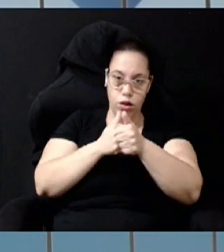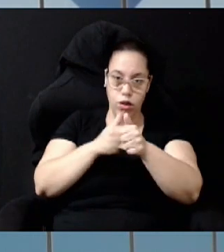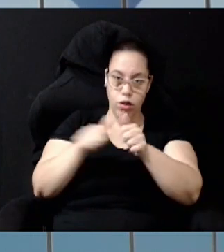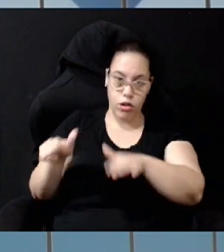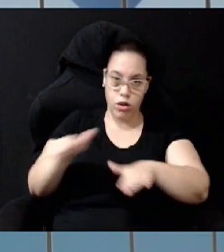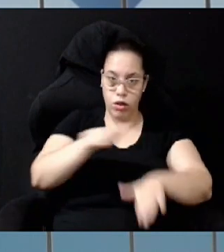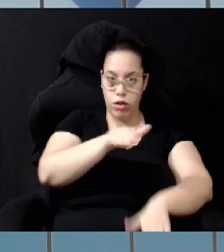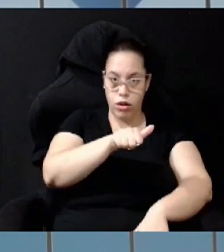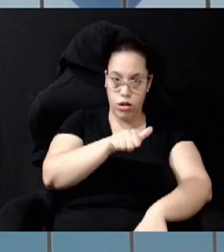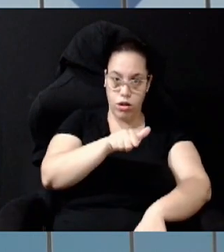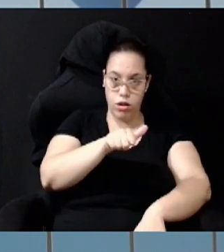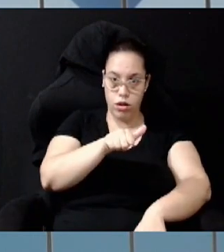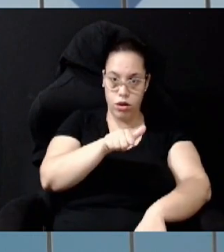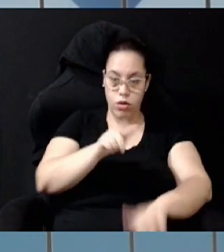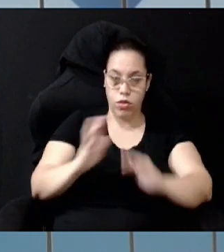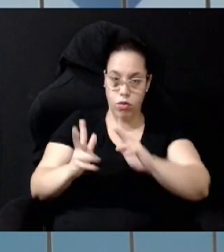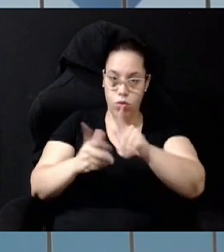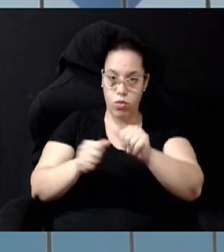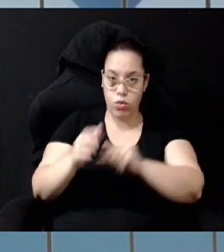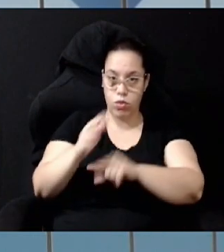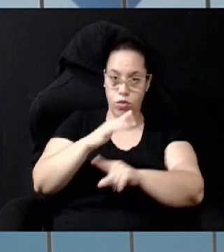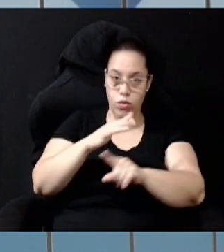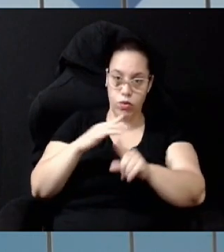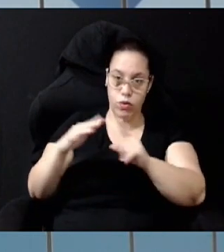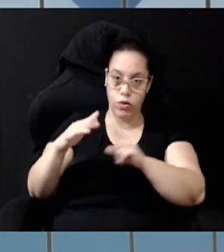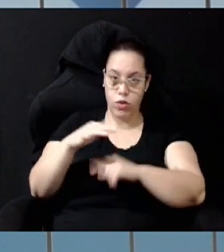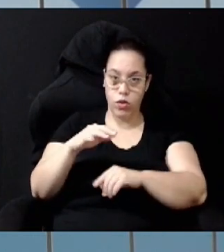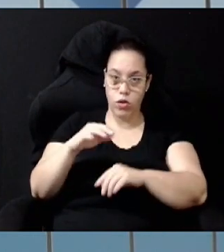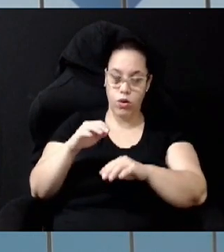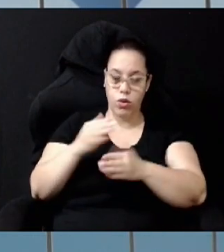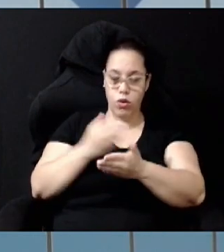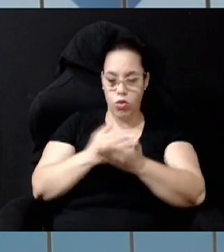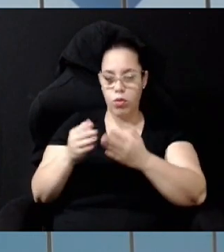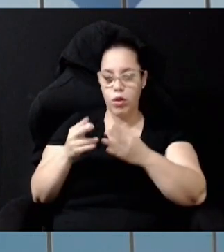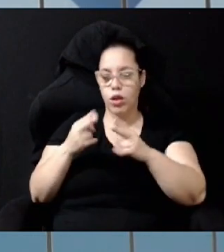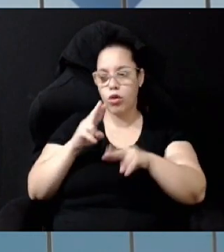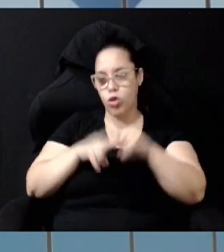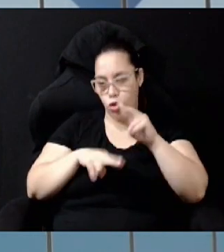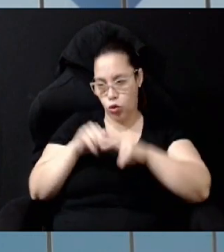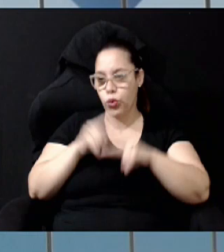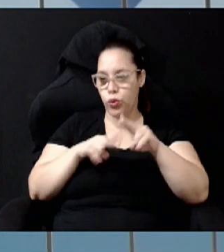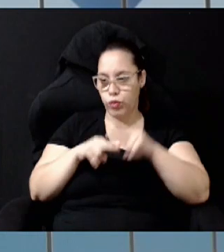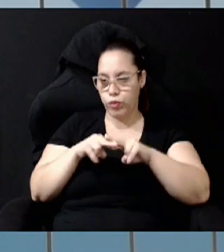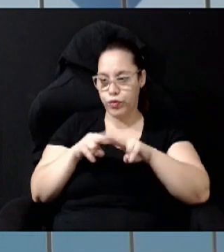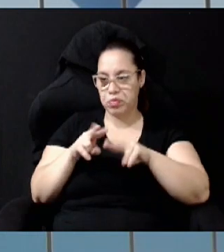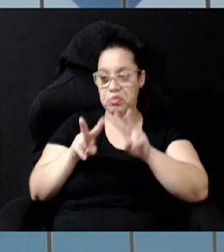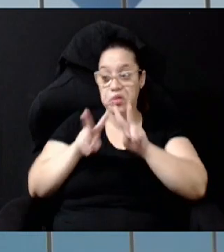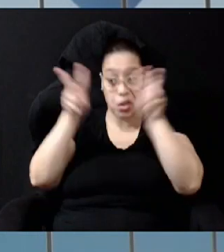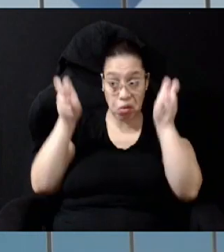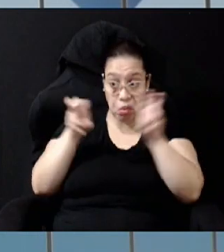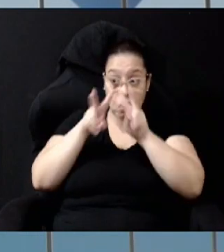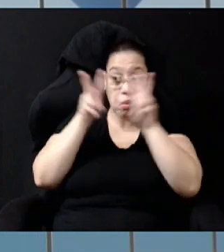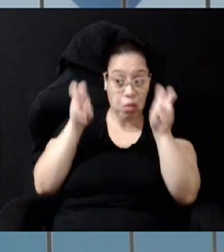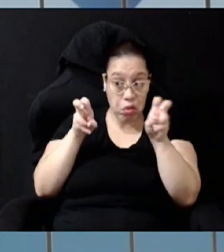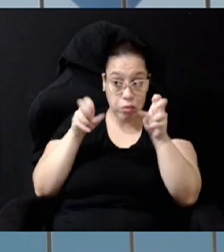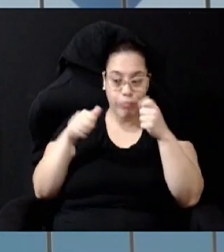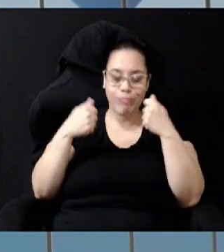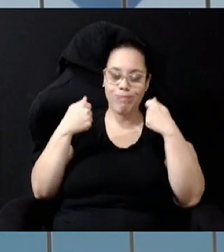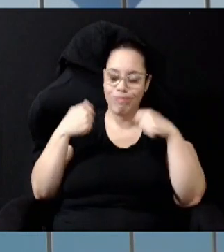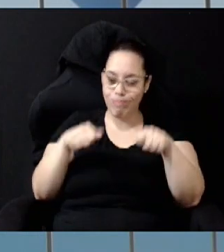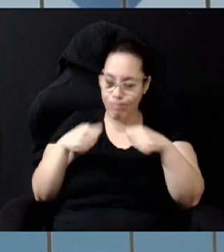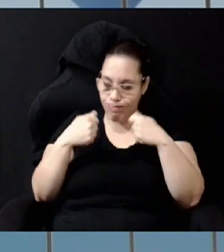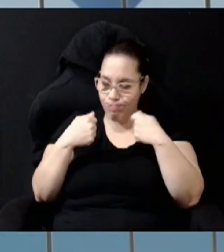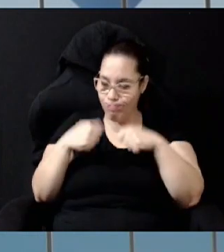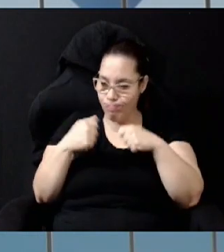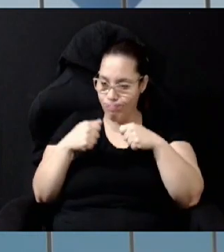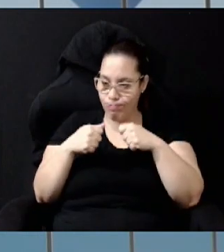Ambiente, né, começo de junho. Então, são assuntos que realmente eles precisam serem